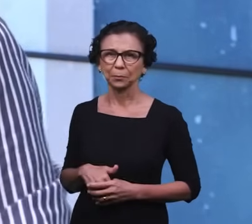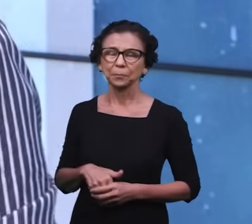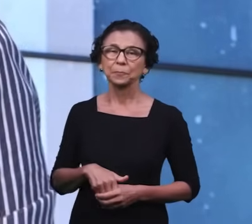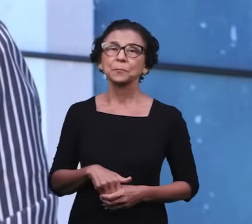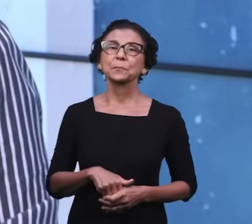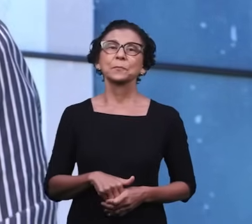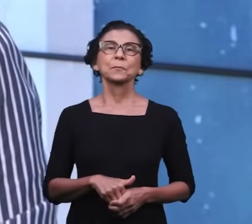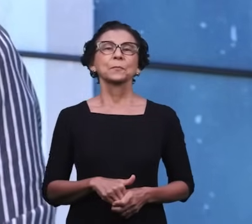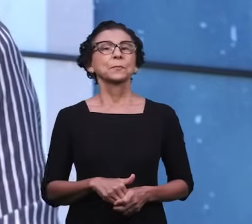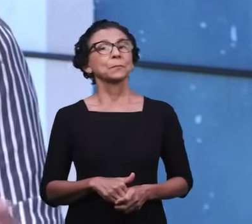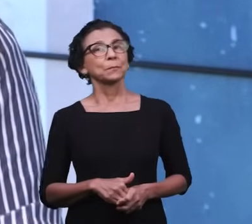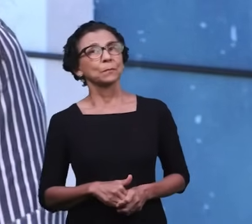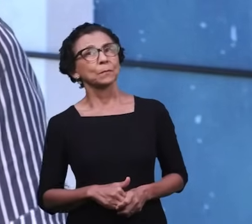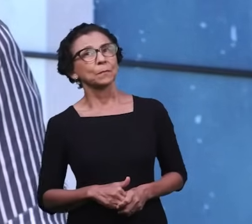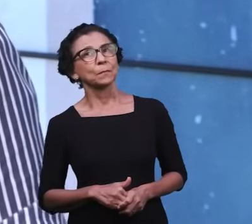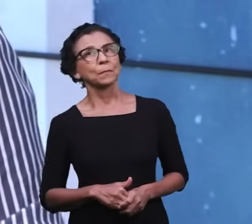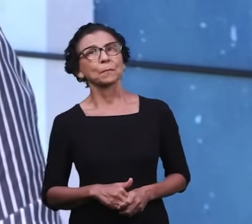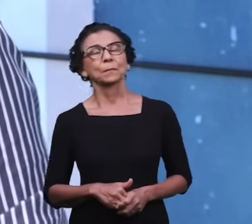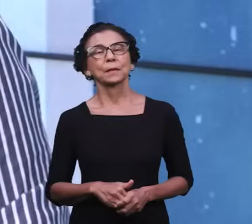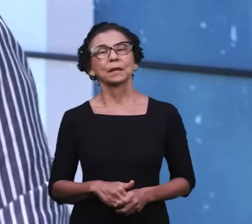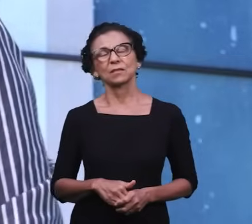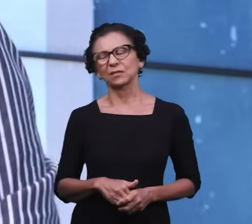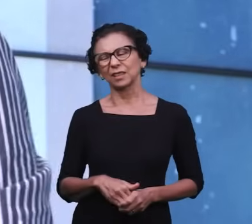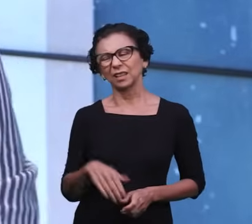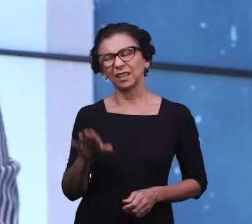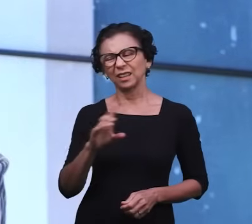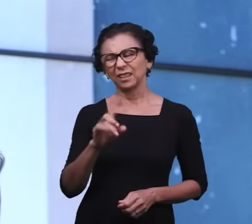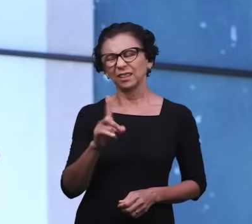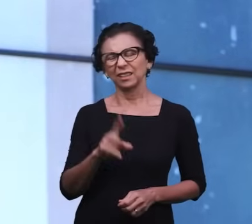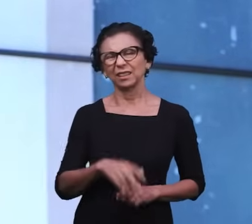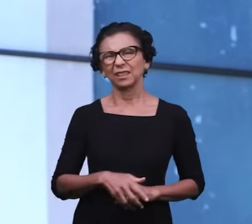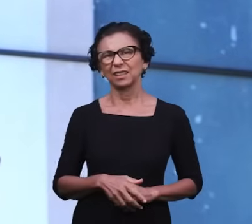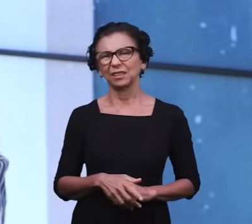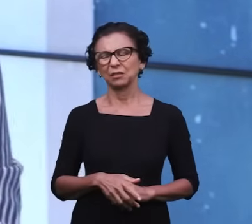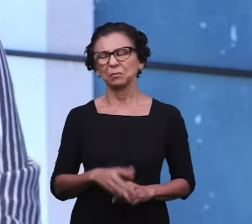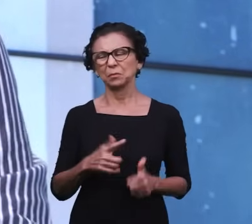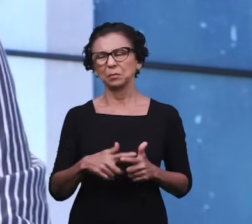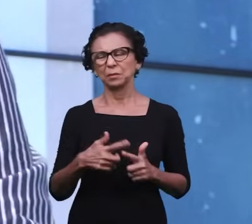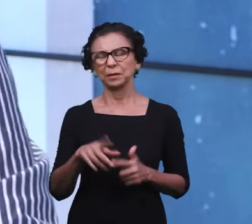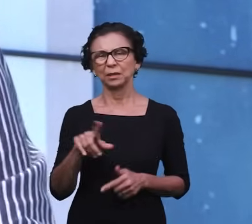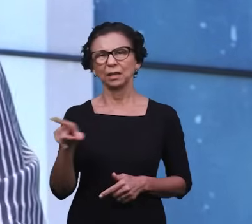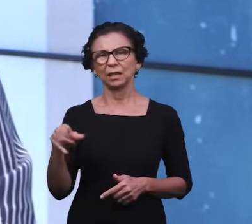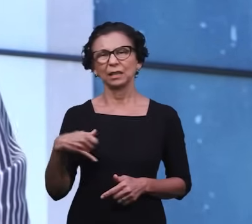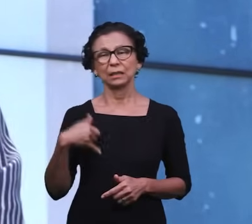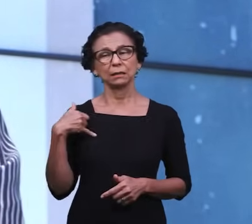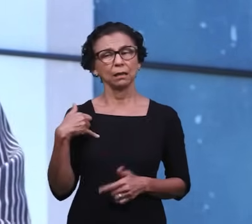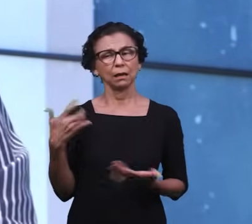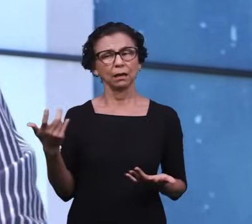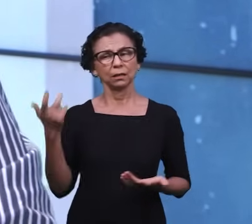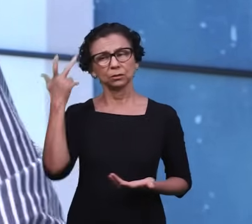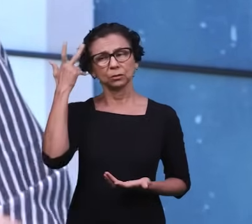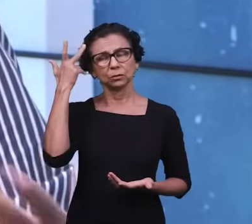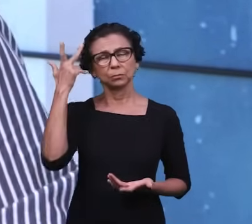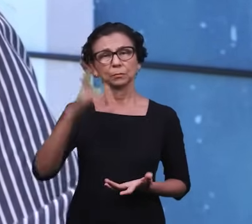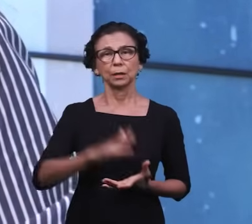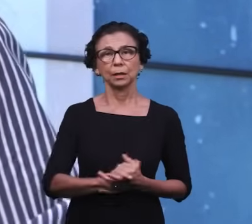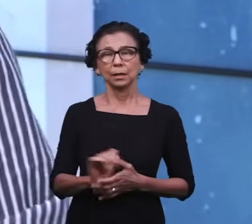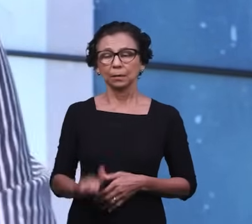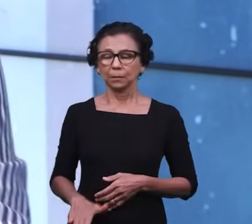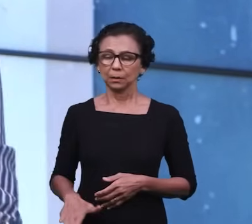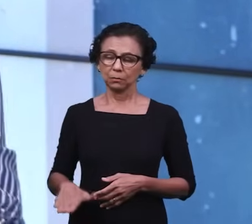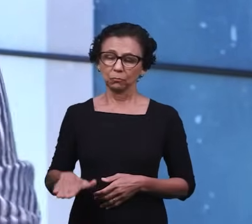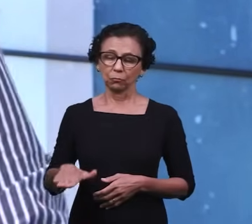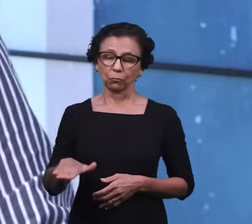você vai ainda achando, não, é da idade, né? À medida que vai crescendo, a distância entre as crianças típicas,